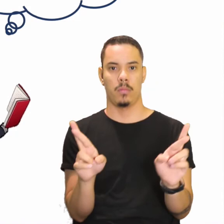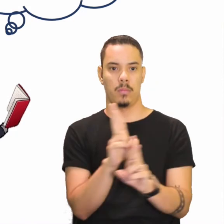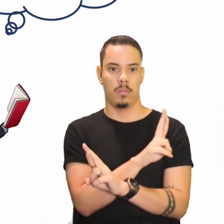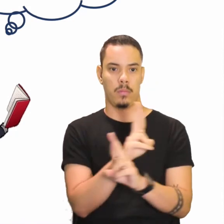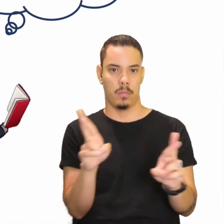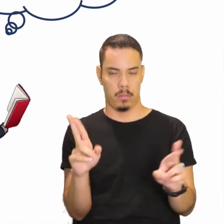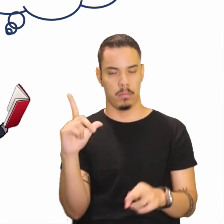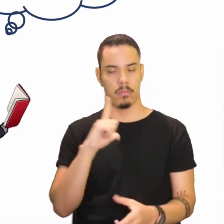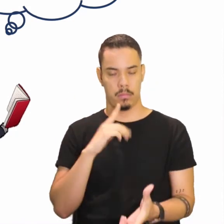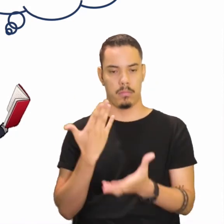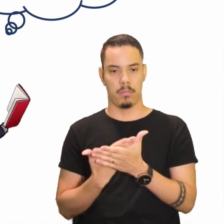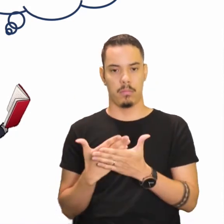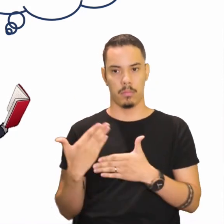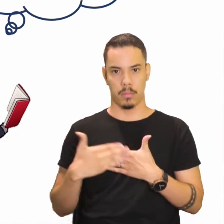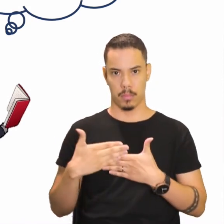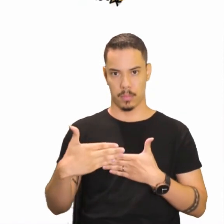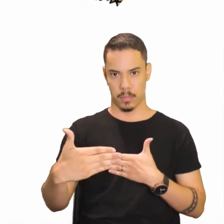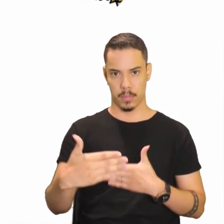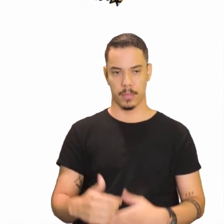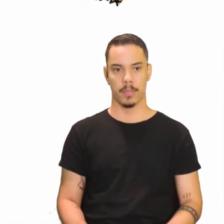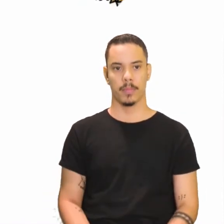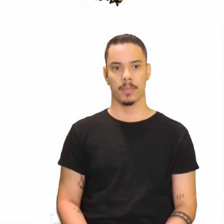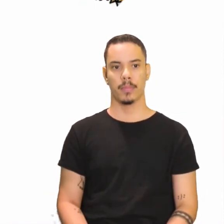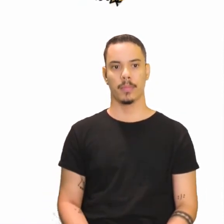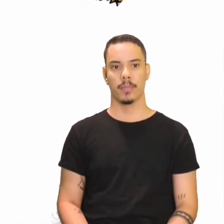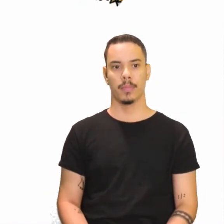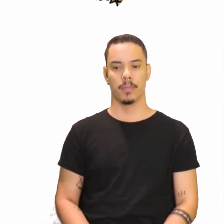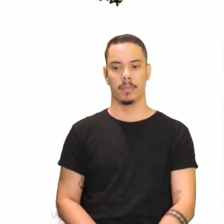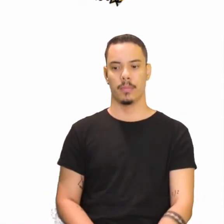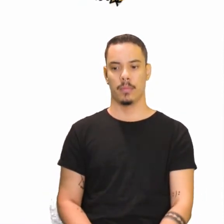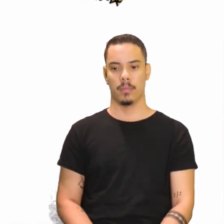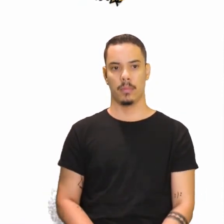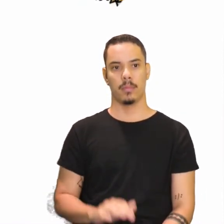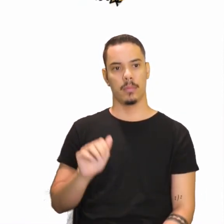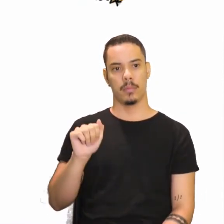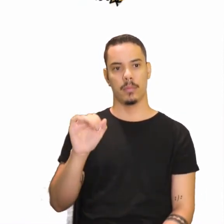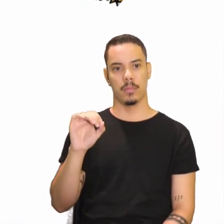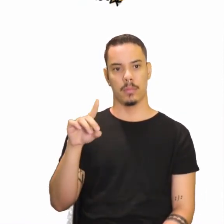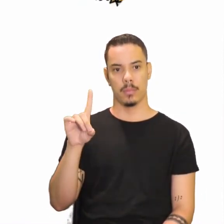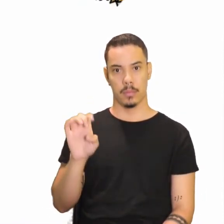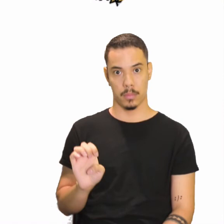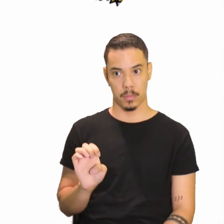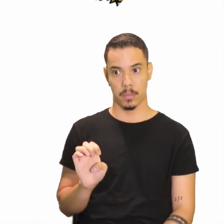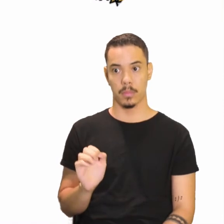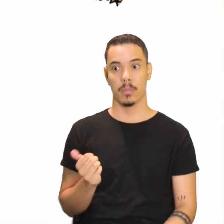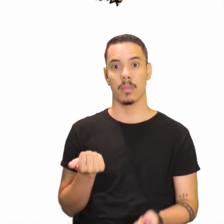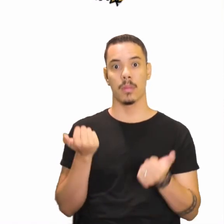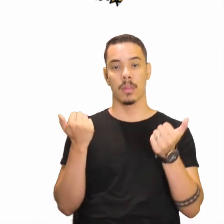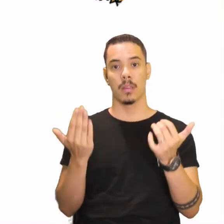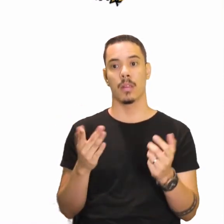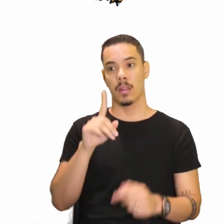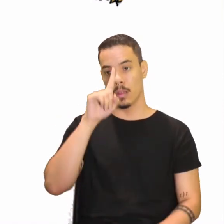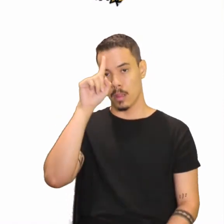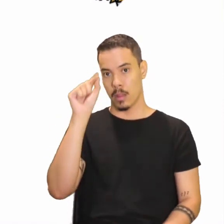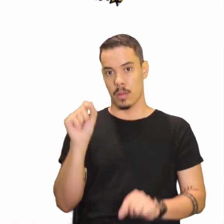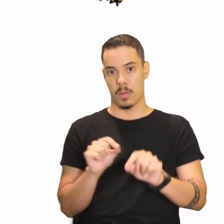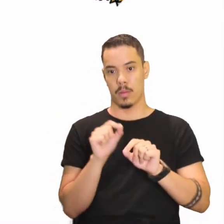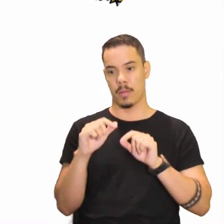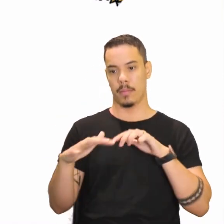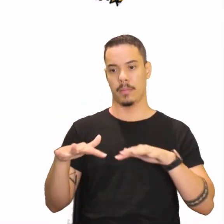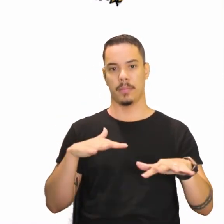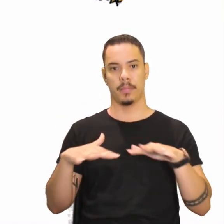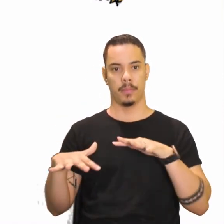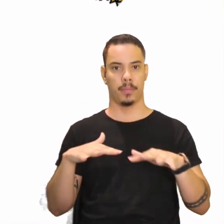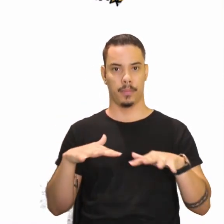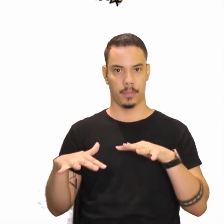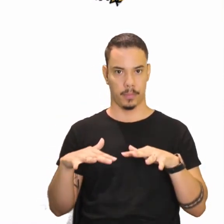Vai ter uma aula exclusiva para isso, tá certo? Aonde? Dá ideia que de